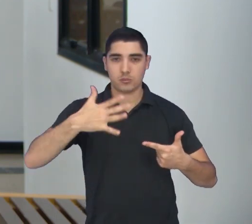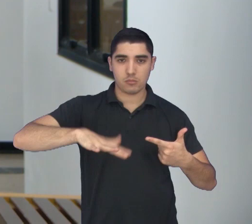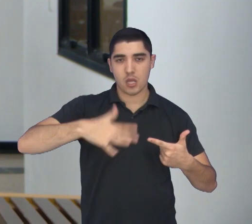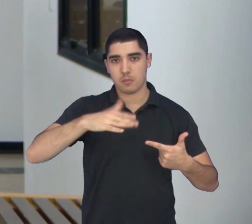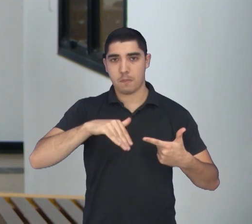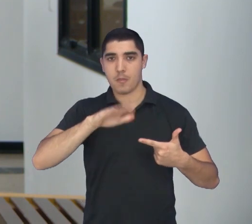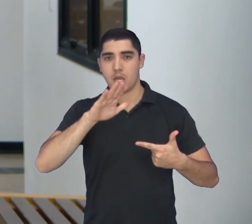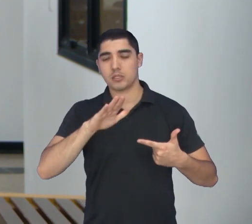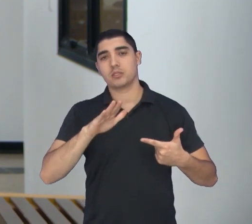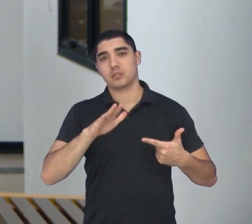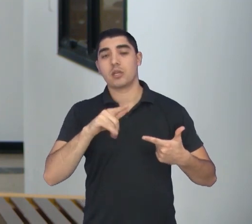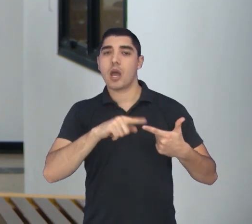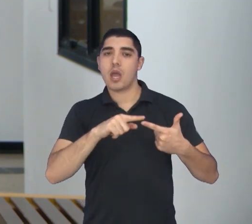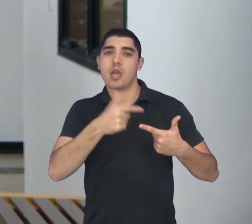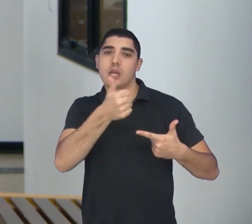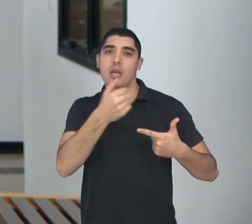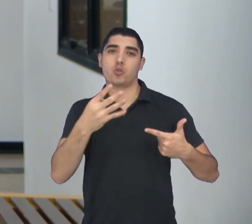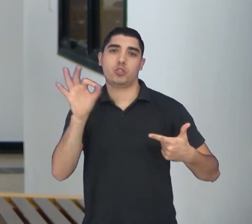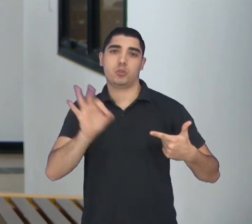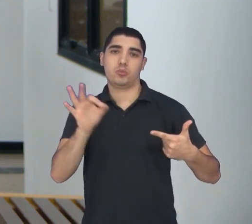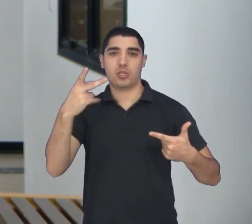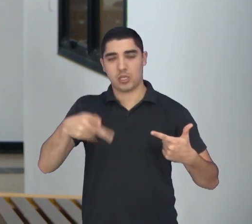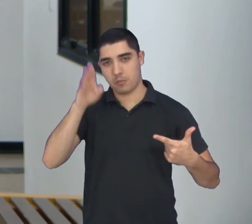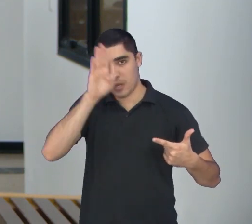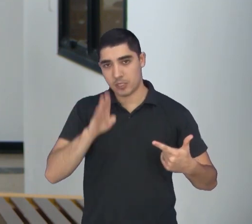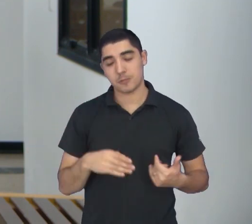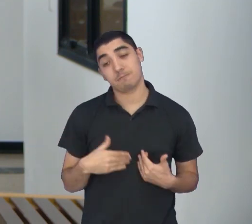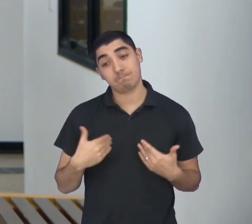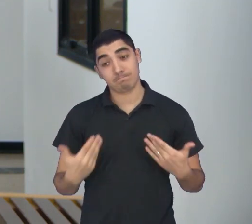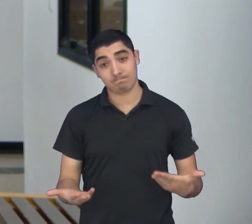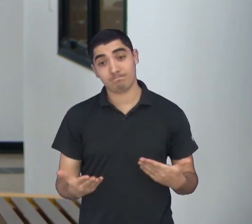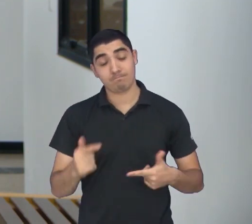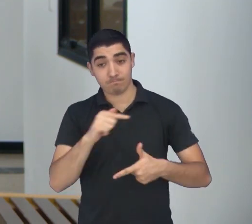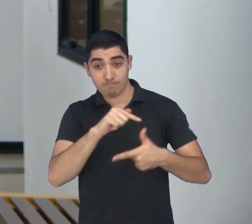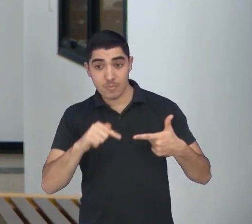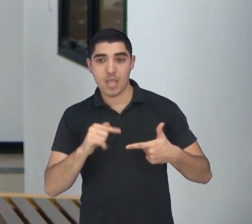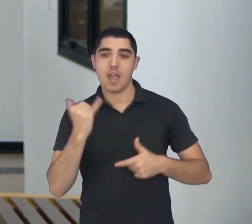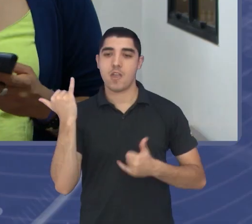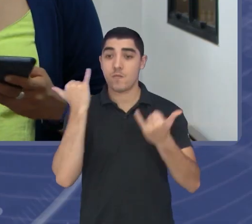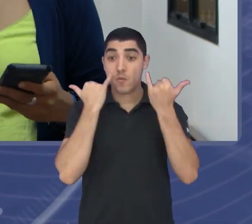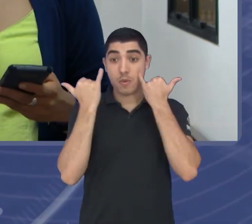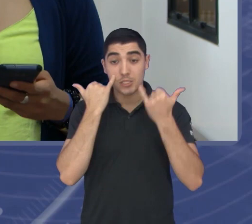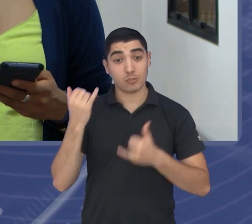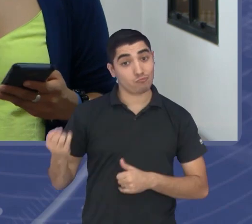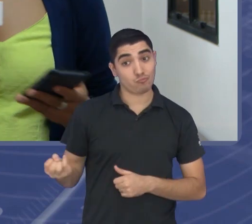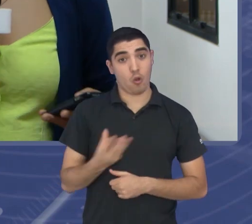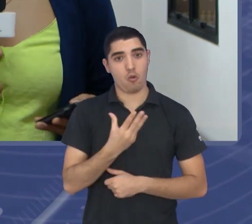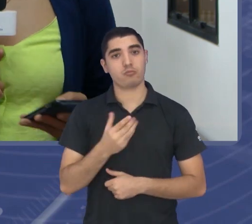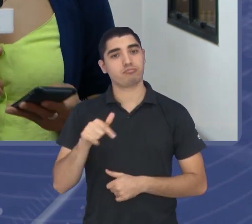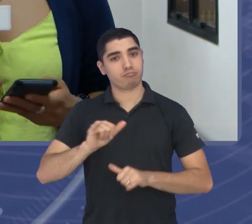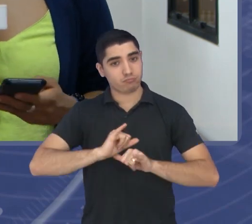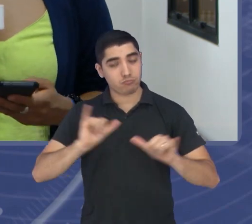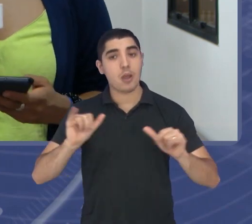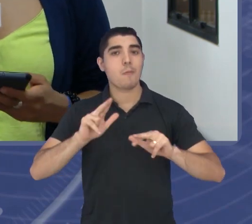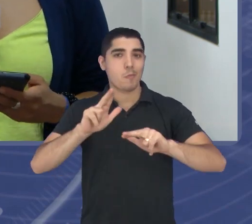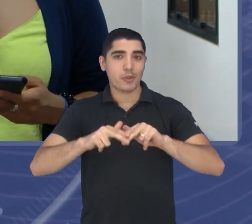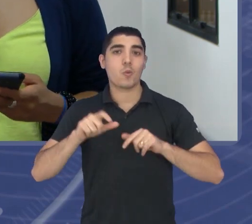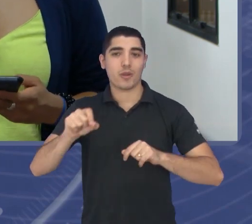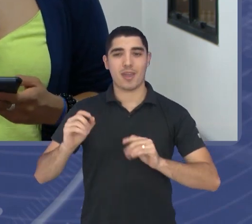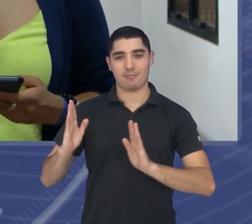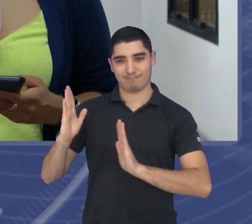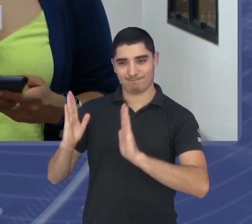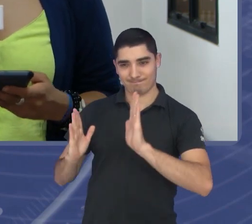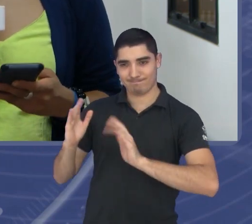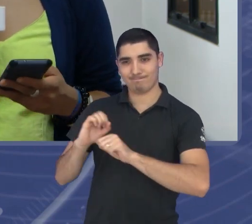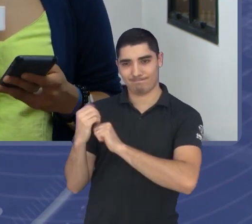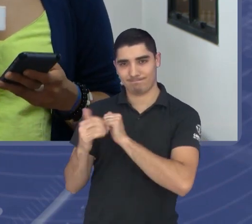a 14%. É isso, Dani, esses são os dados aí atualizados sobre esse número. Eu acho que é muito decorrente também da pandemia, né?